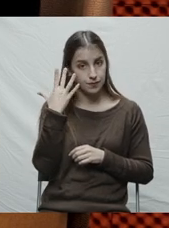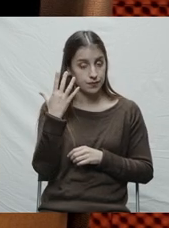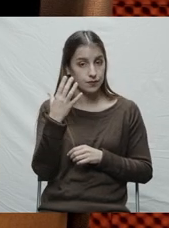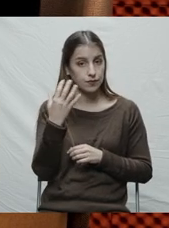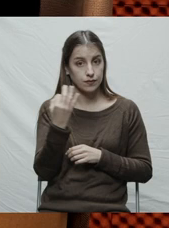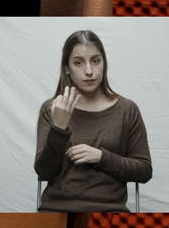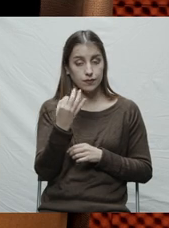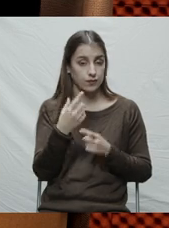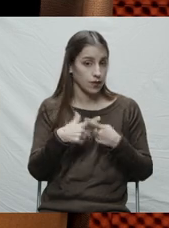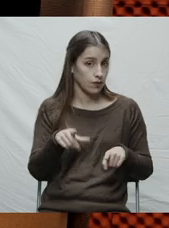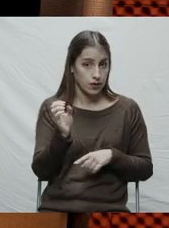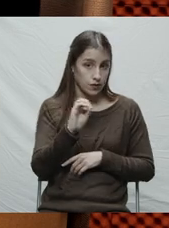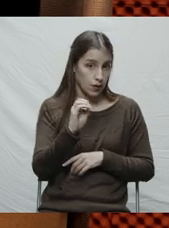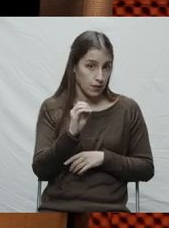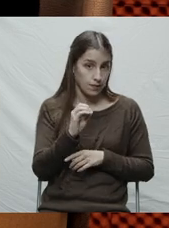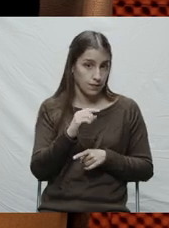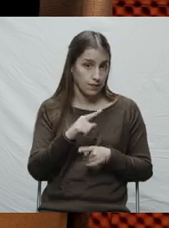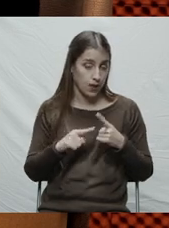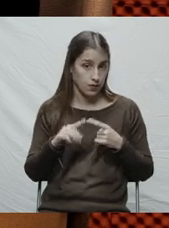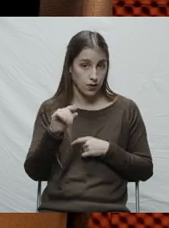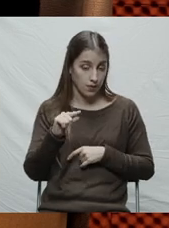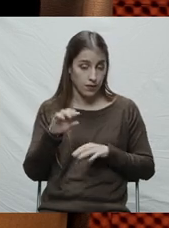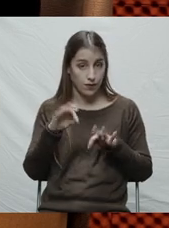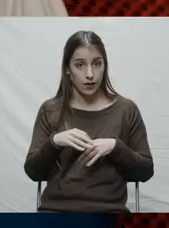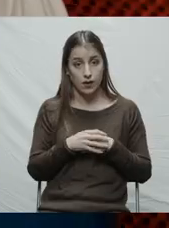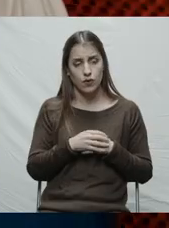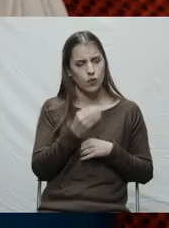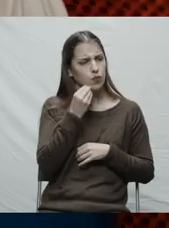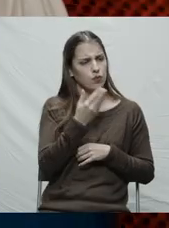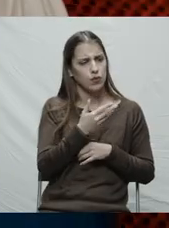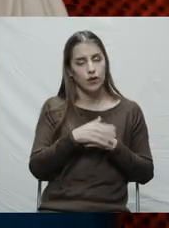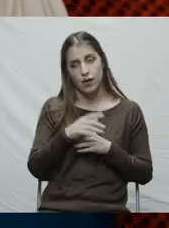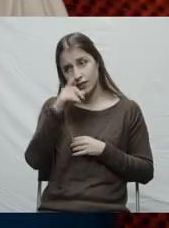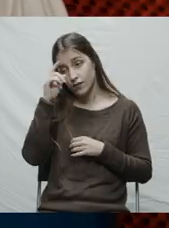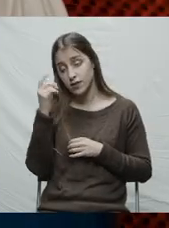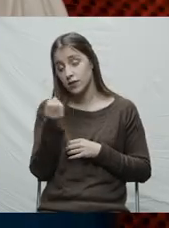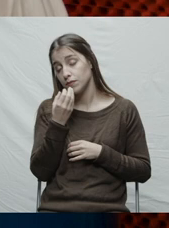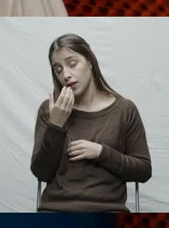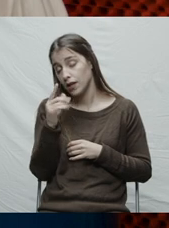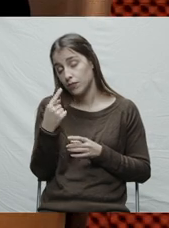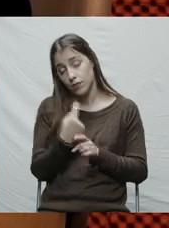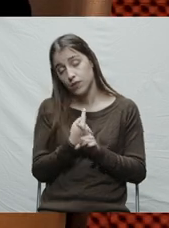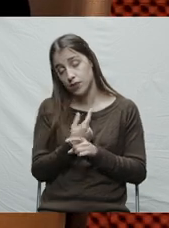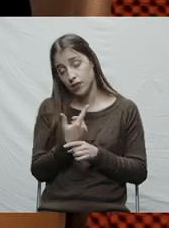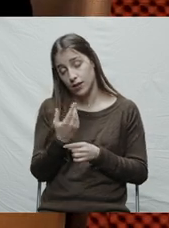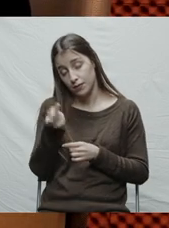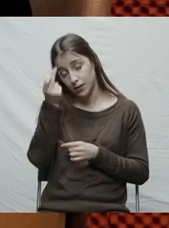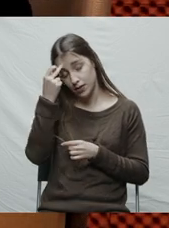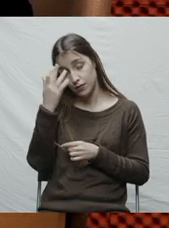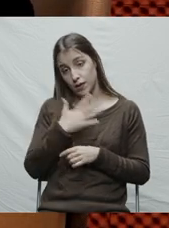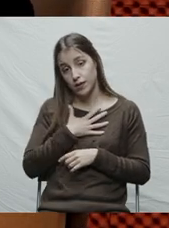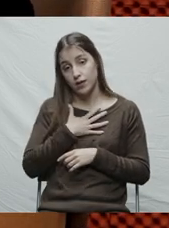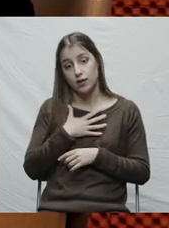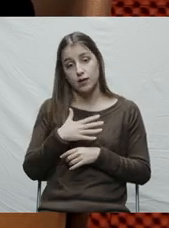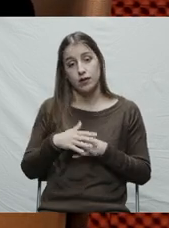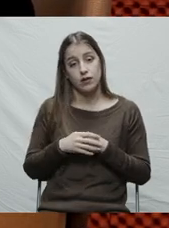que não há diferença entre meios e fins. Percebes? Como assim? Exato, é difícil de explicar, é uma coisa que me apareceu aqui, mas eu não consigo, é...